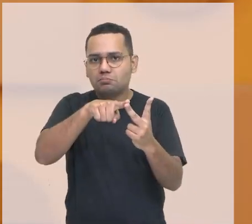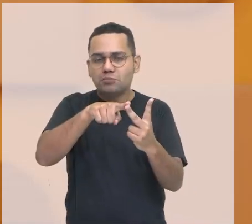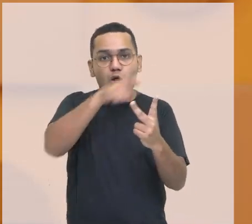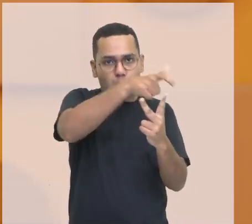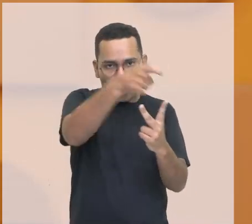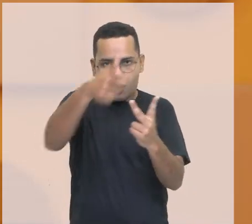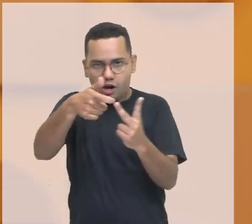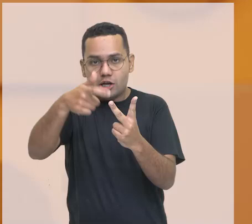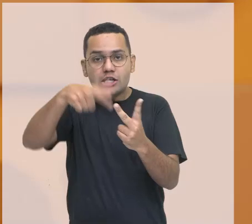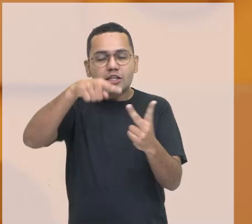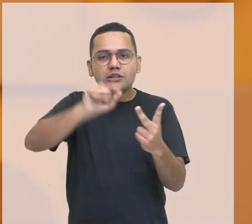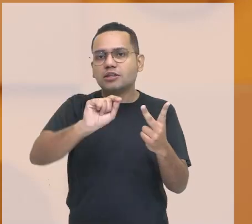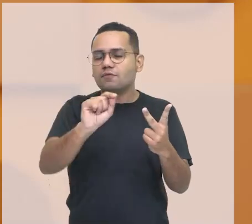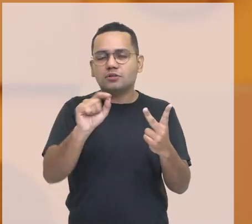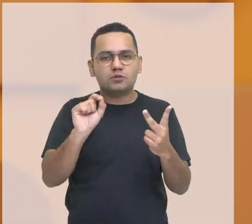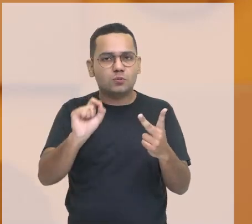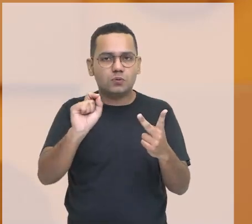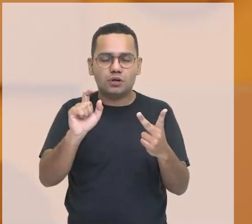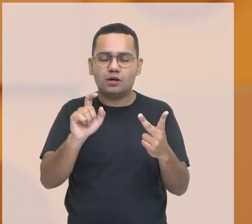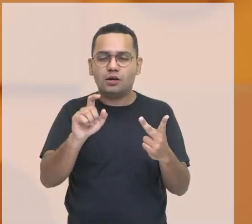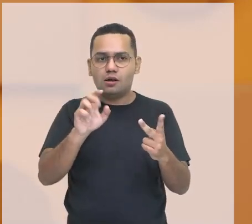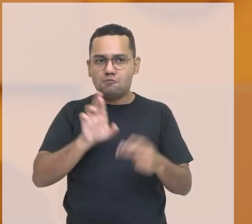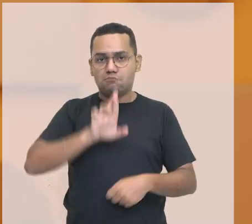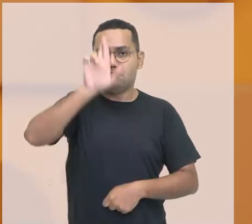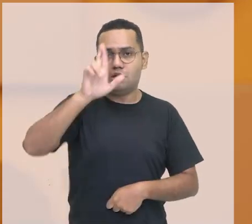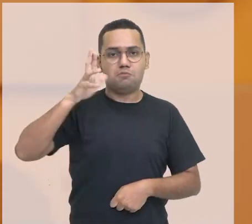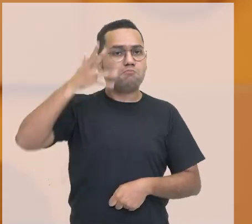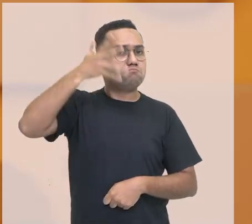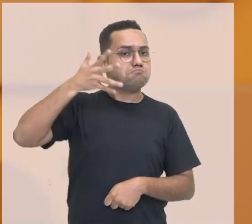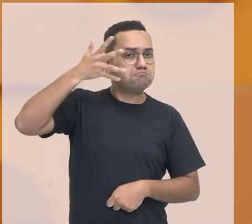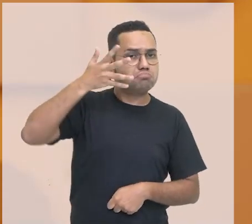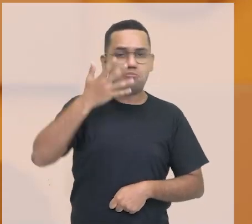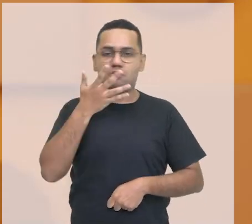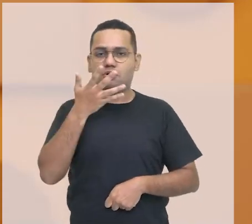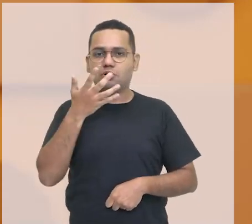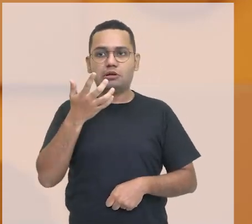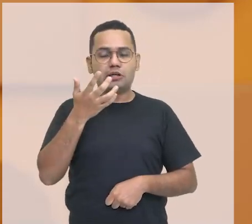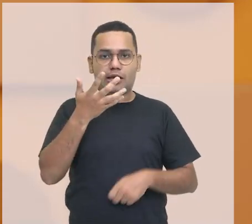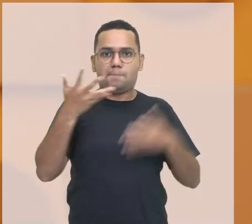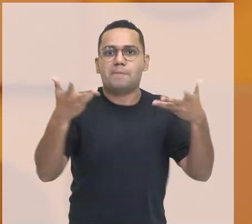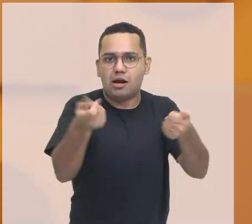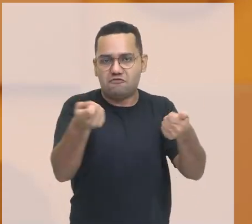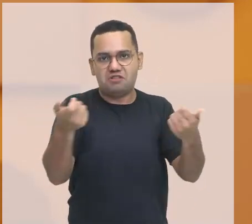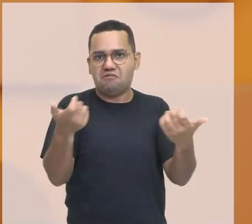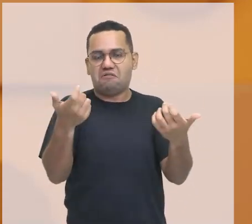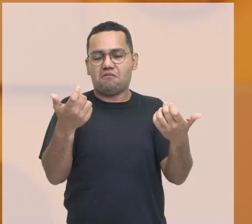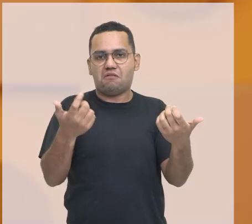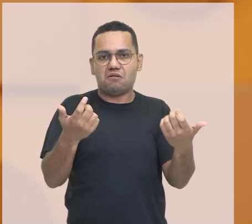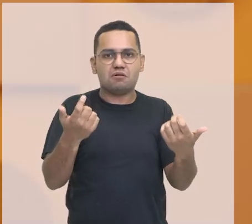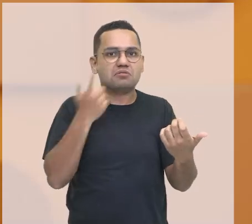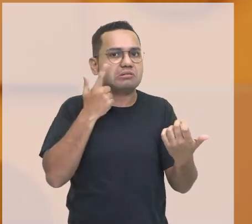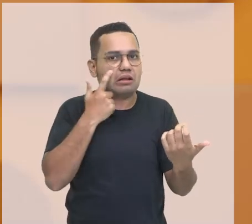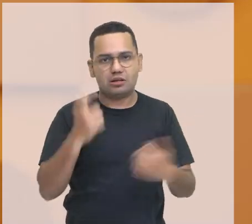figura de um líder forte e carismático, que no caso do nazismo era o próprio